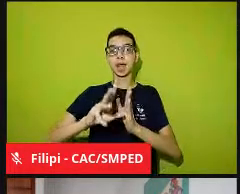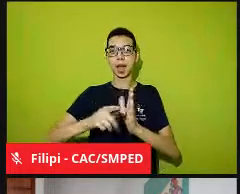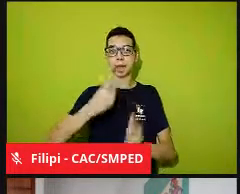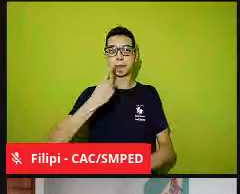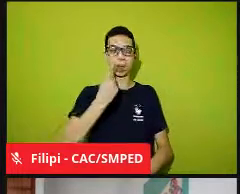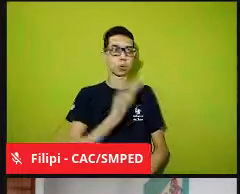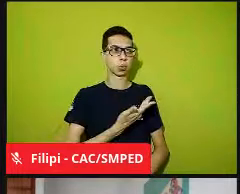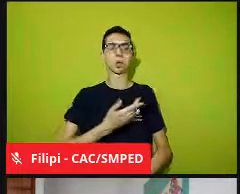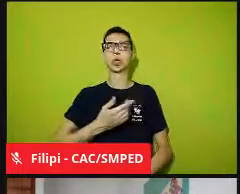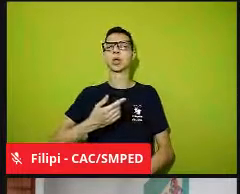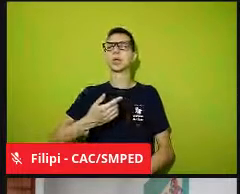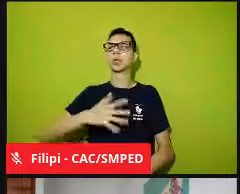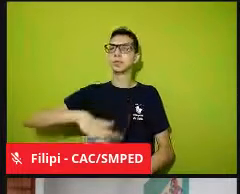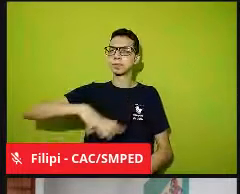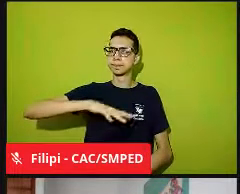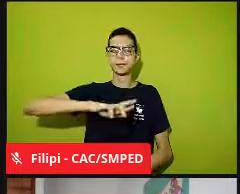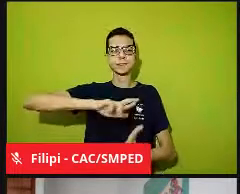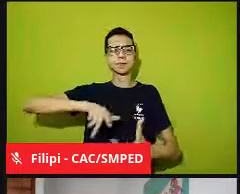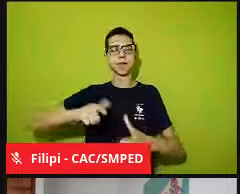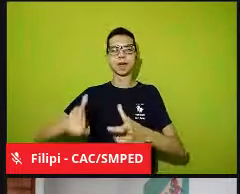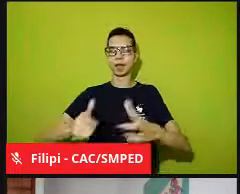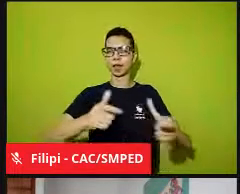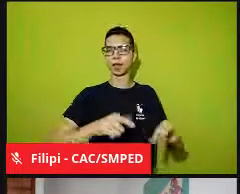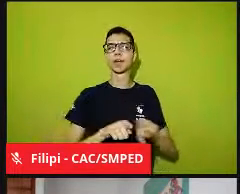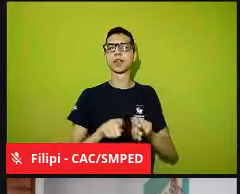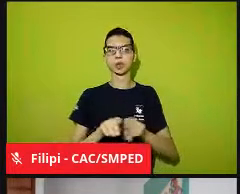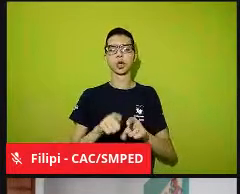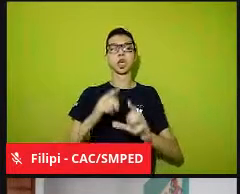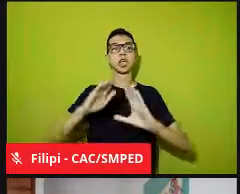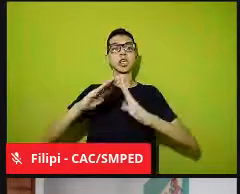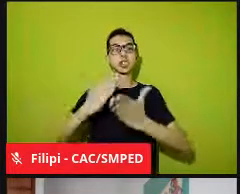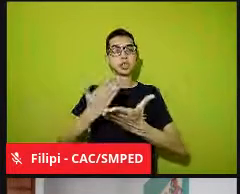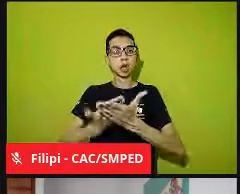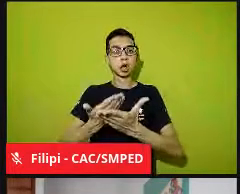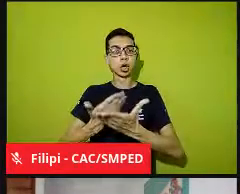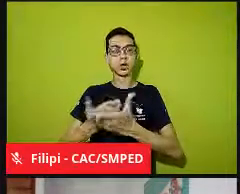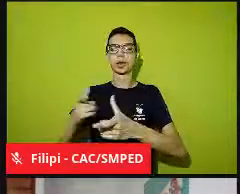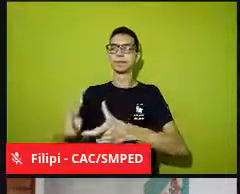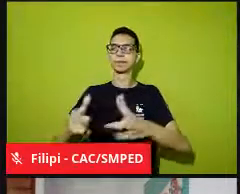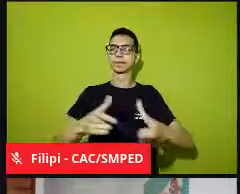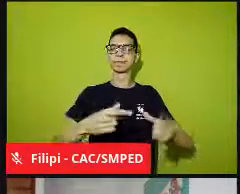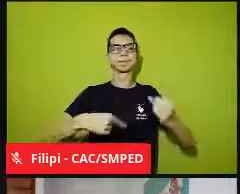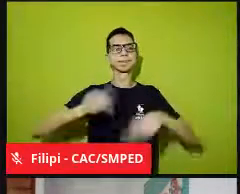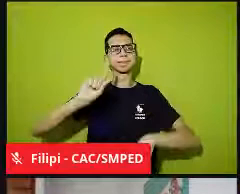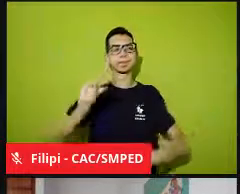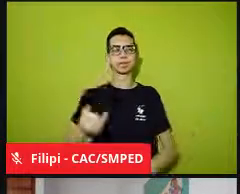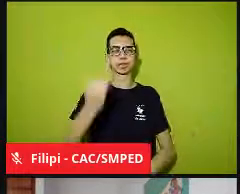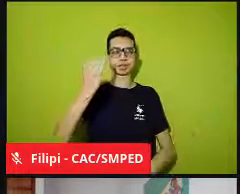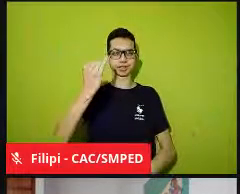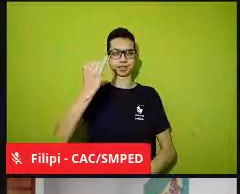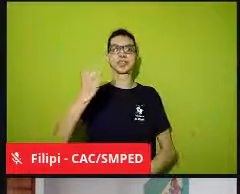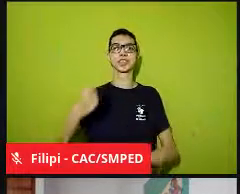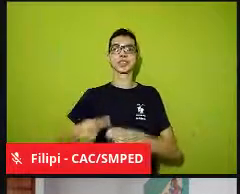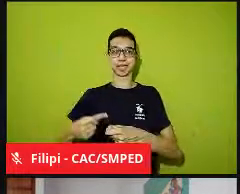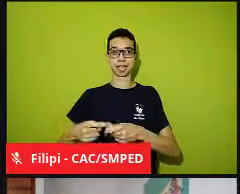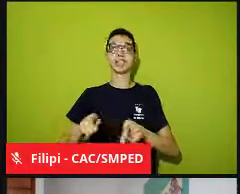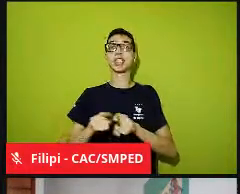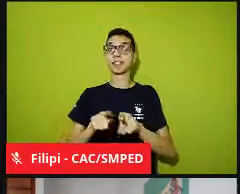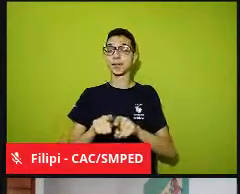nesse território, outras escolas, outros espaços públicos super significativos para a cidade. E aqui a gente já